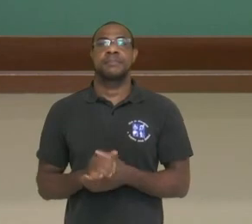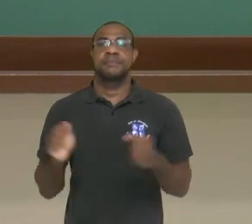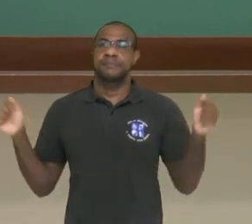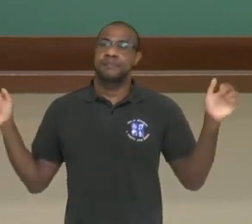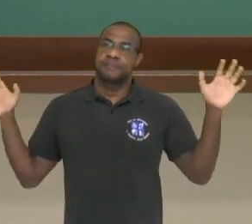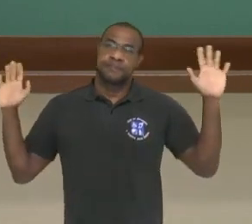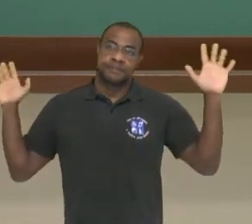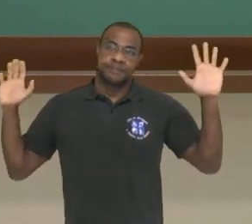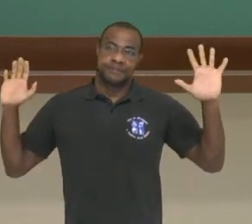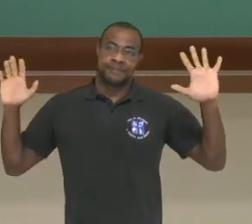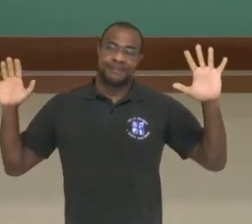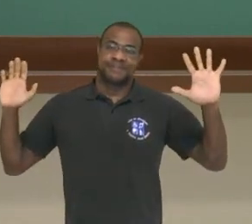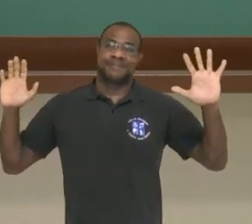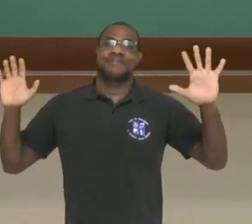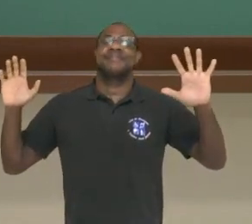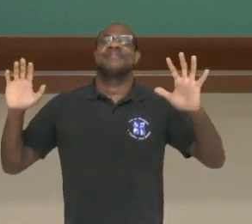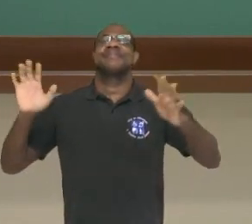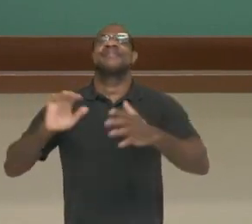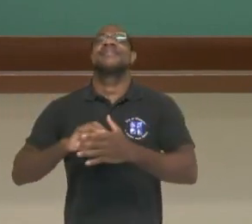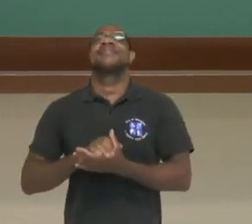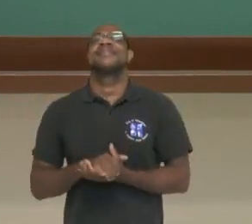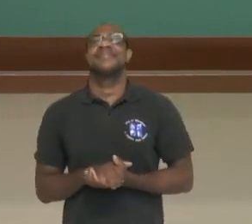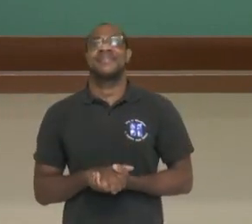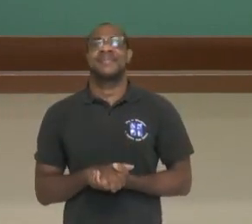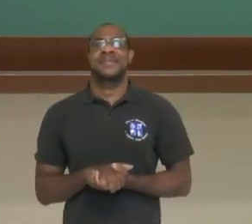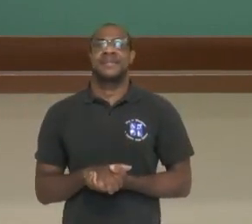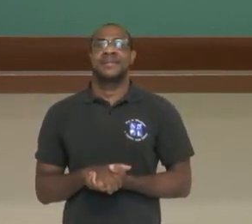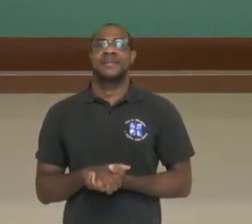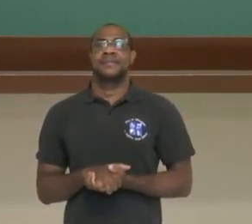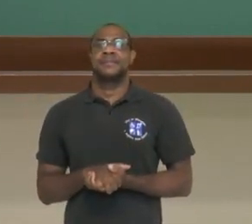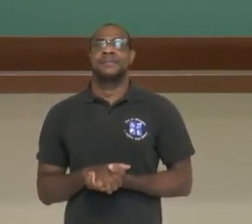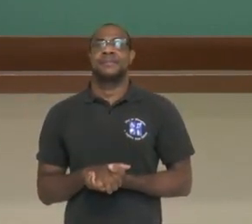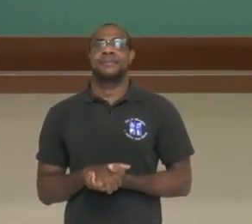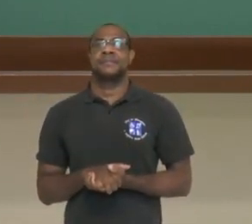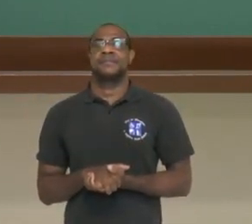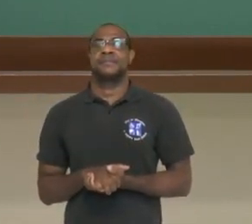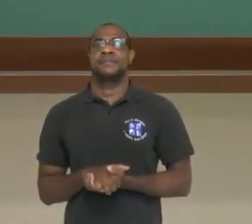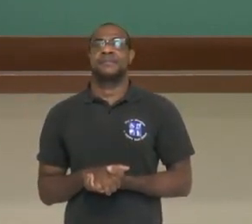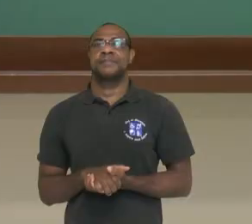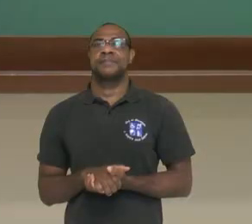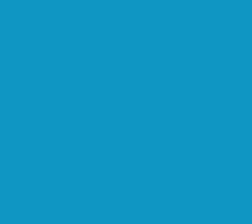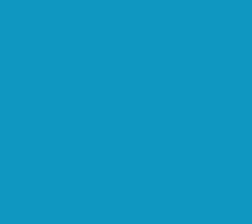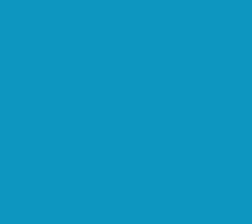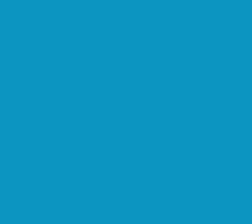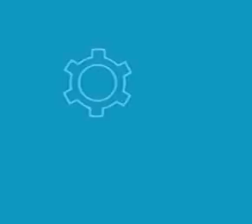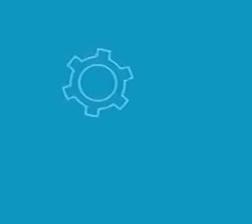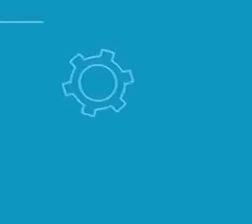Foco nos estudos. Força. Um pouquinho de fé não faz mal a ninguém, né? Até a próxima. Valeu!